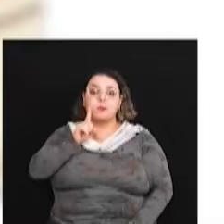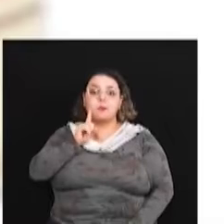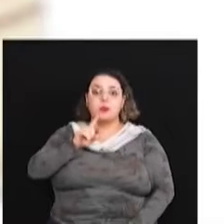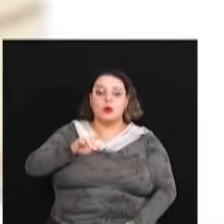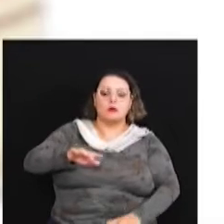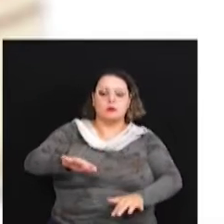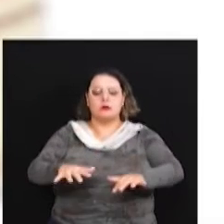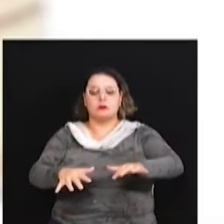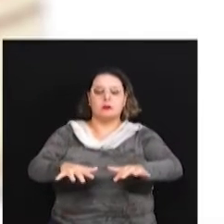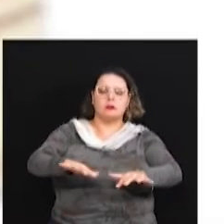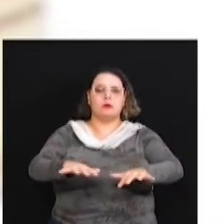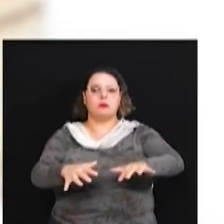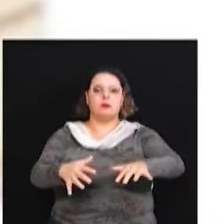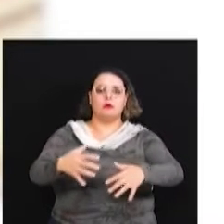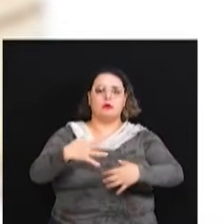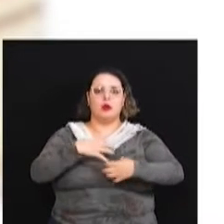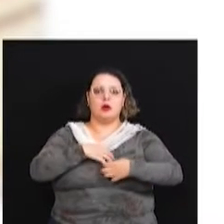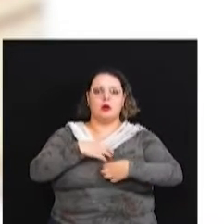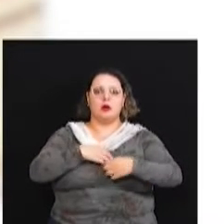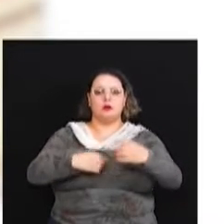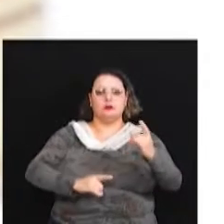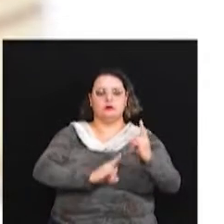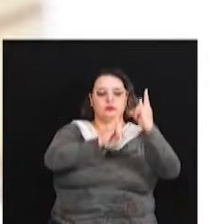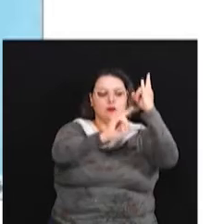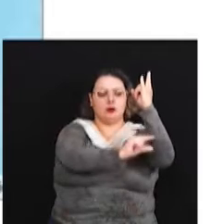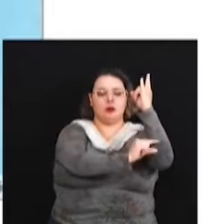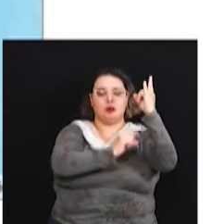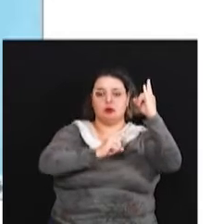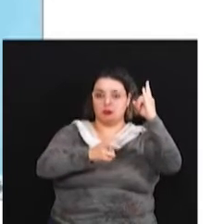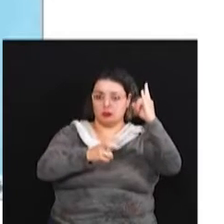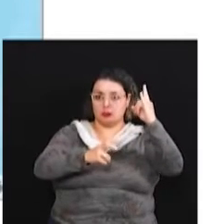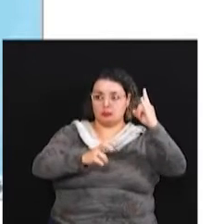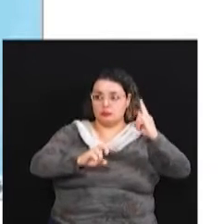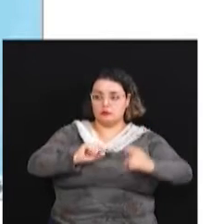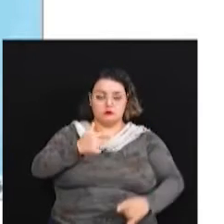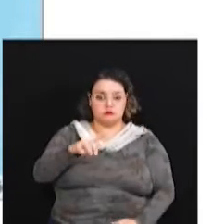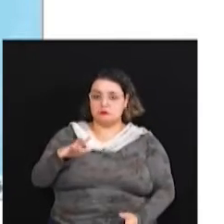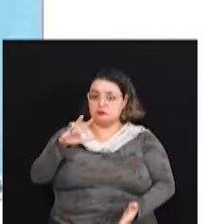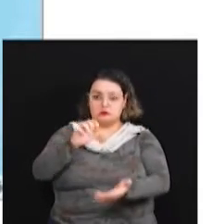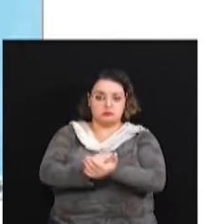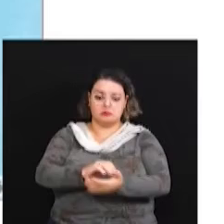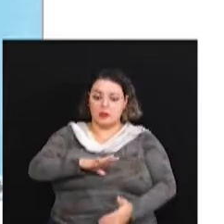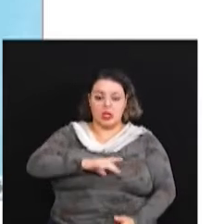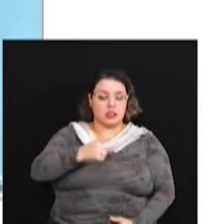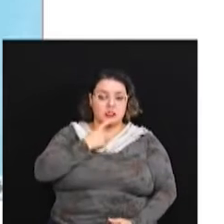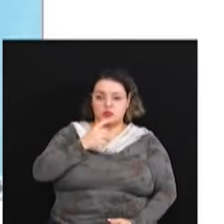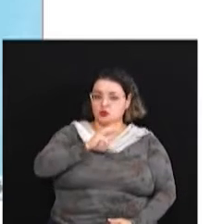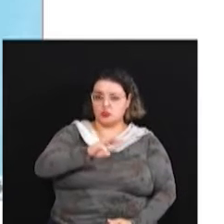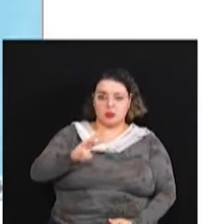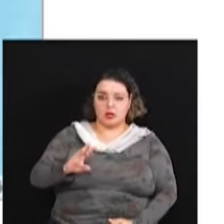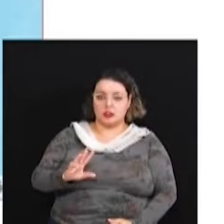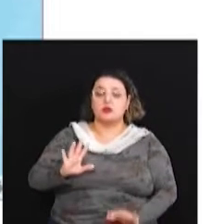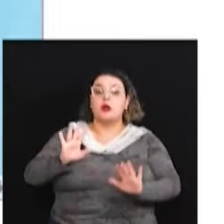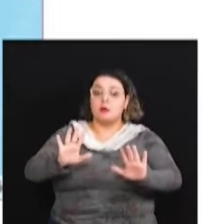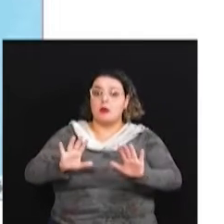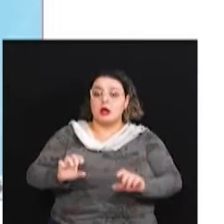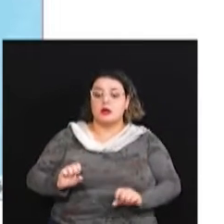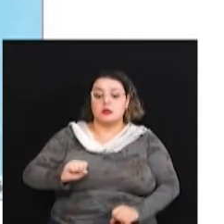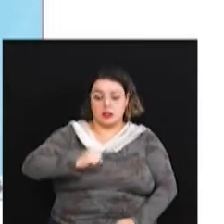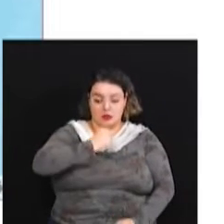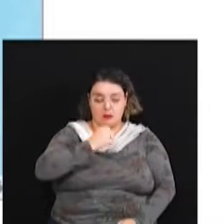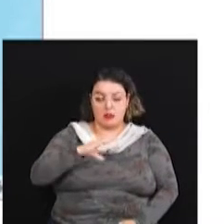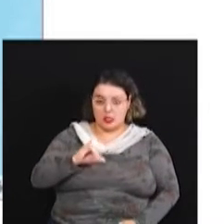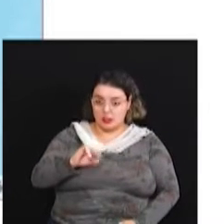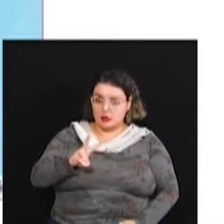tremor moderado sentido a partir do 5º andar. Não há registro da cidade de Campinas no site, mas a Defesa